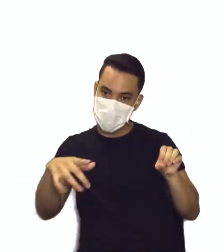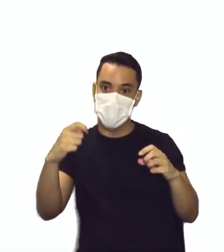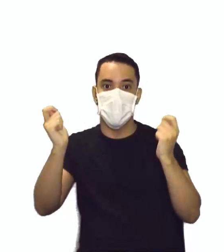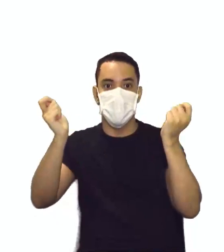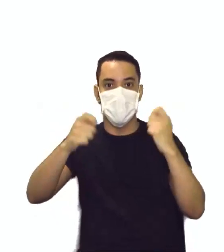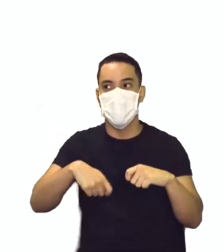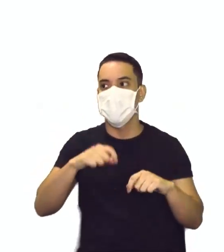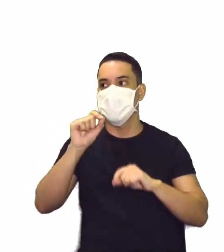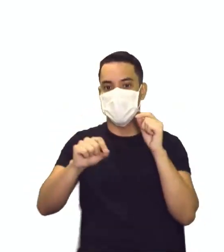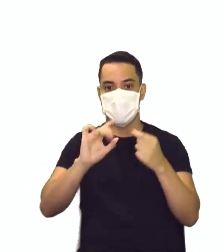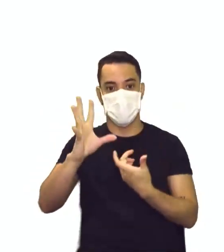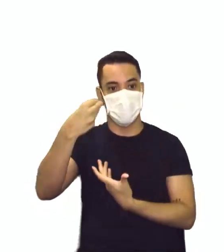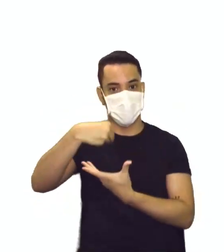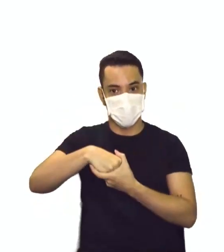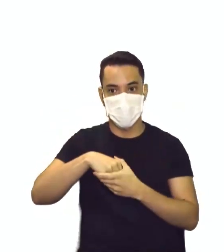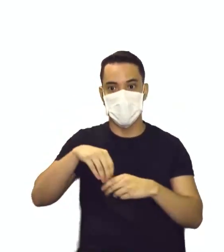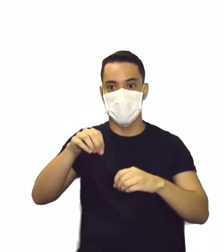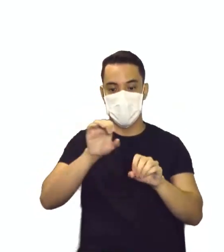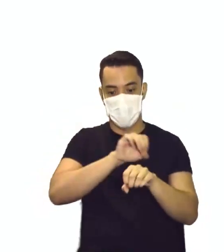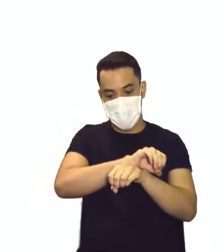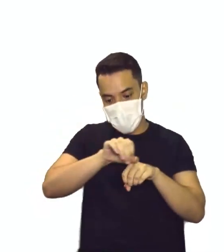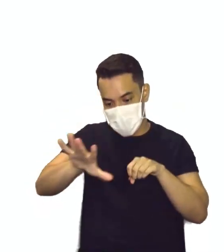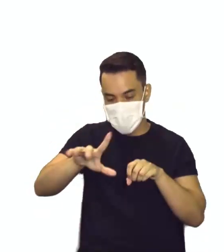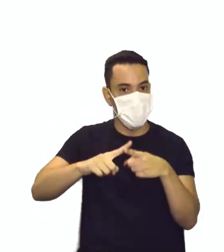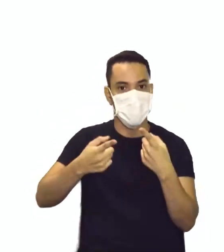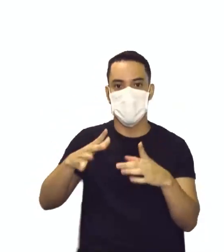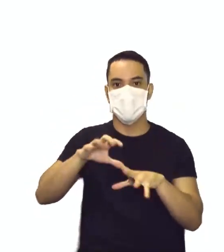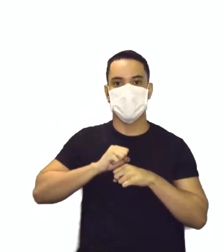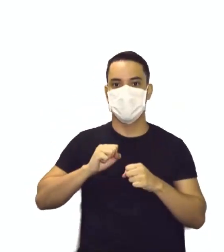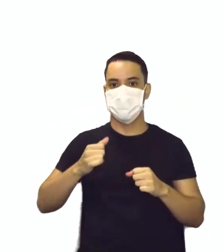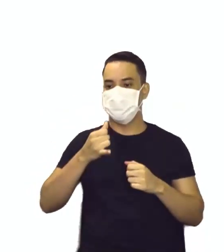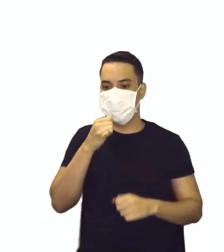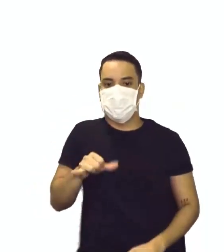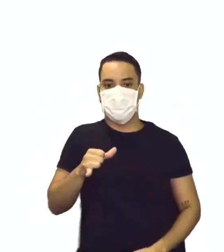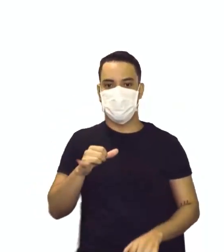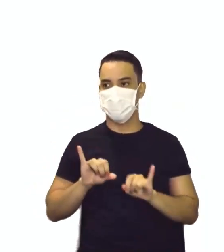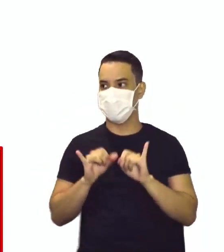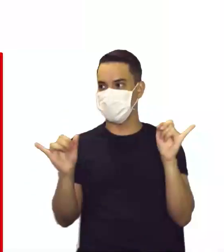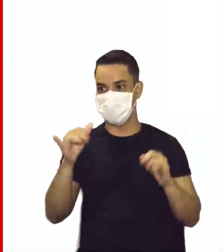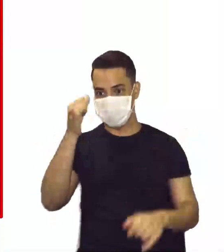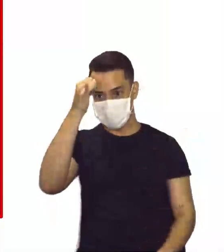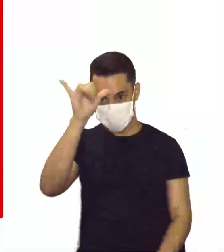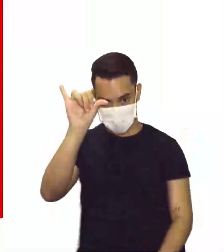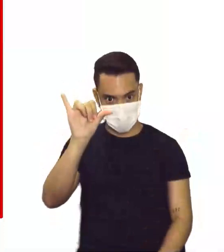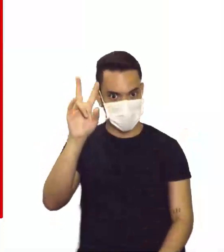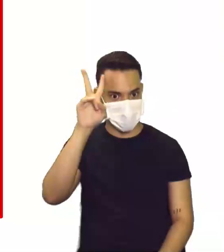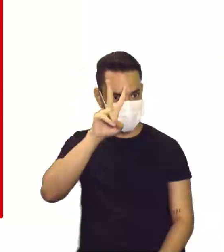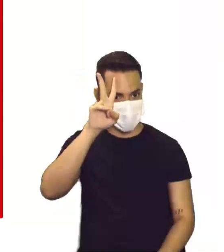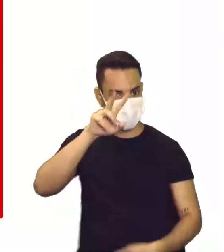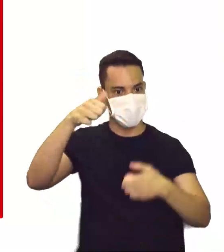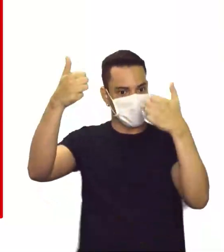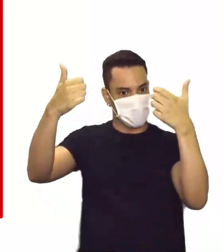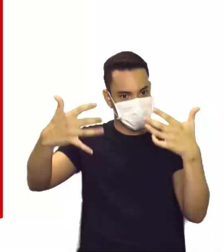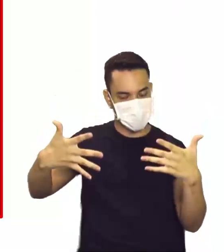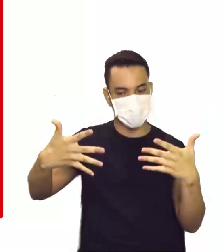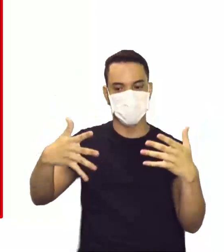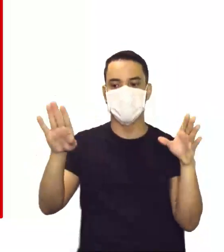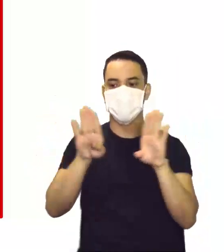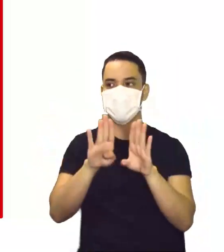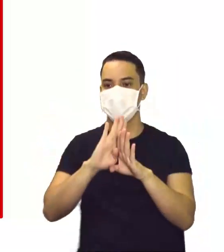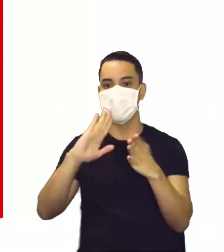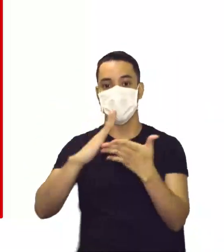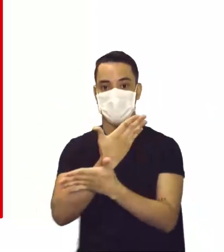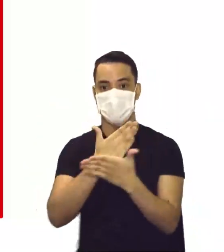possa trabalhar com os condutores e não receber uma descarga elétrica. Lembra que eu falei isso para vocês? E também